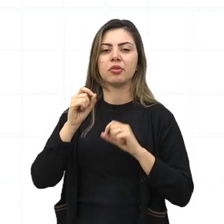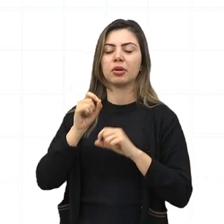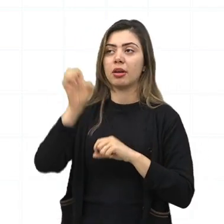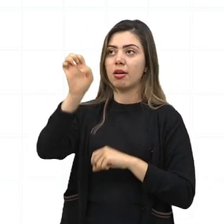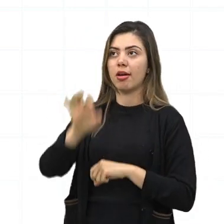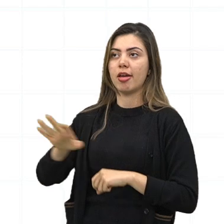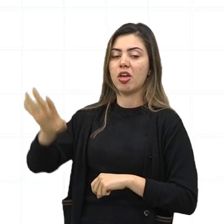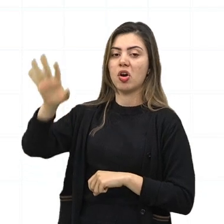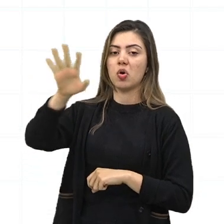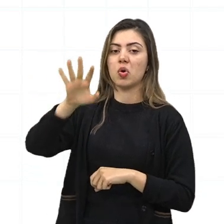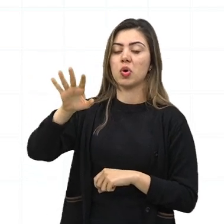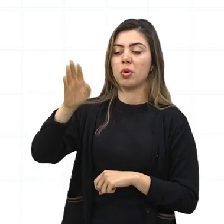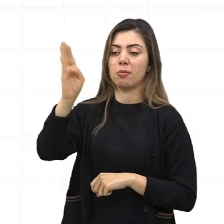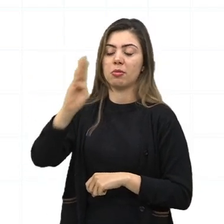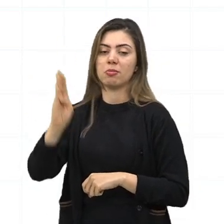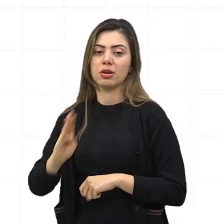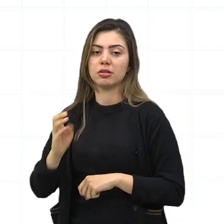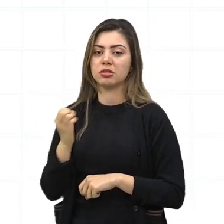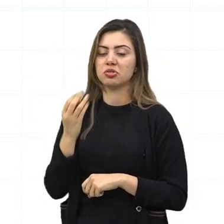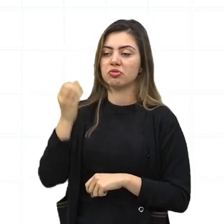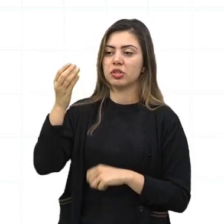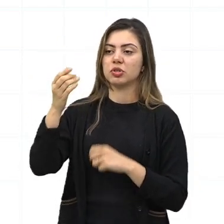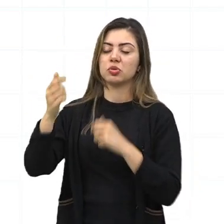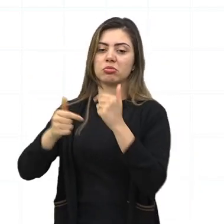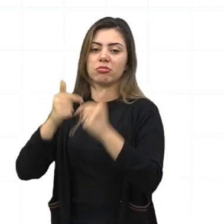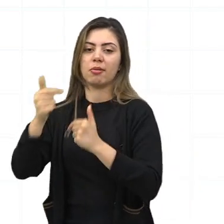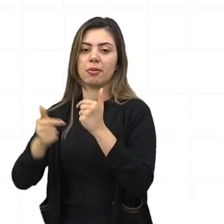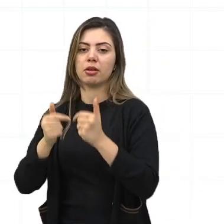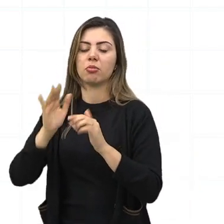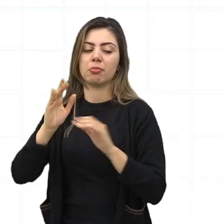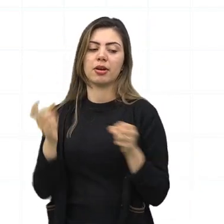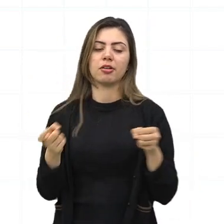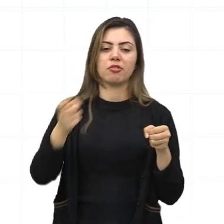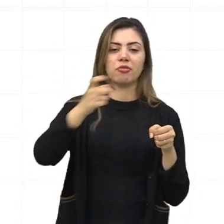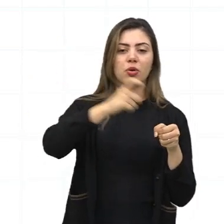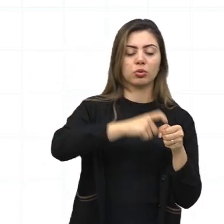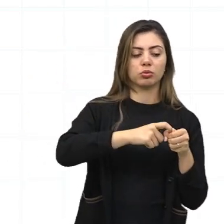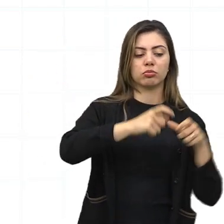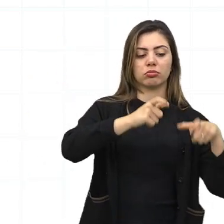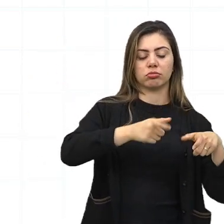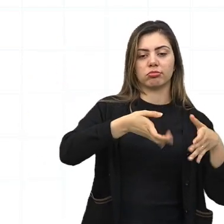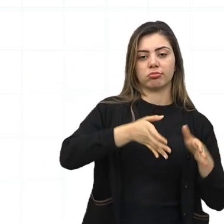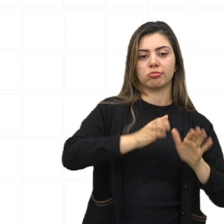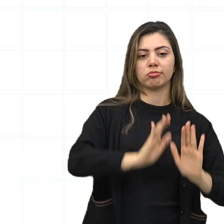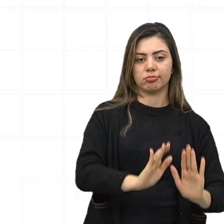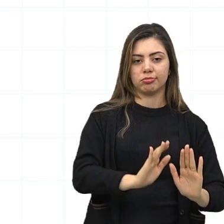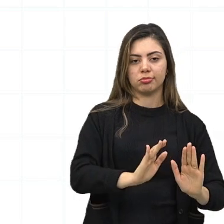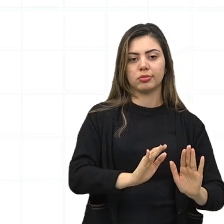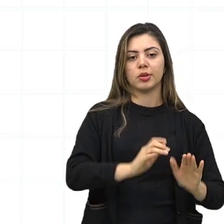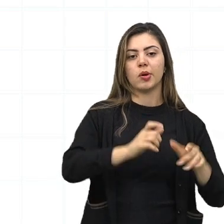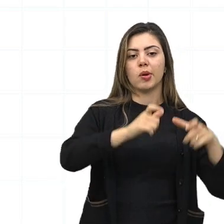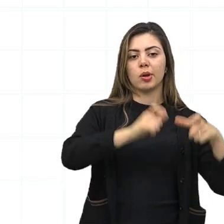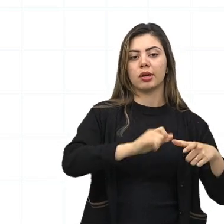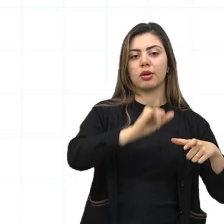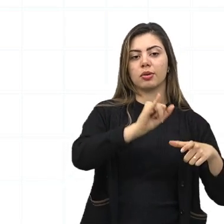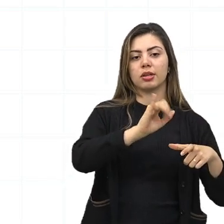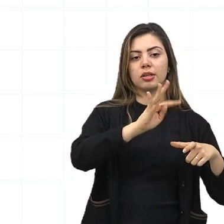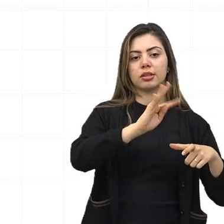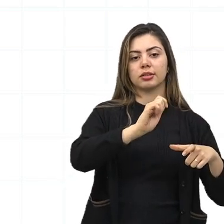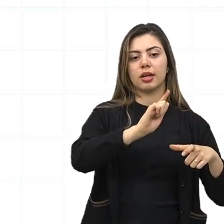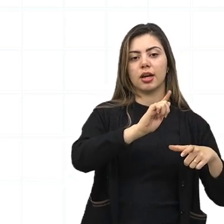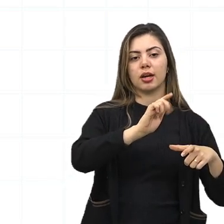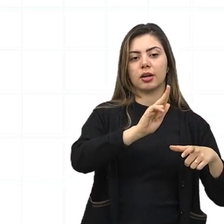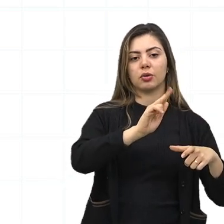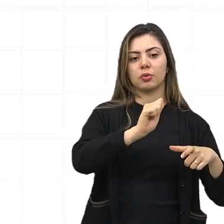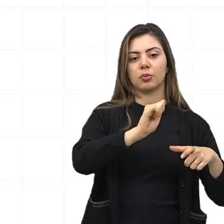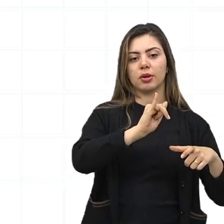na Europa e no Brasil, decide voltar à sua terra natal. Itaguaí e se dedicar